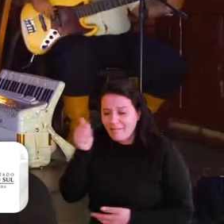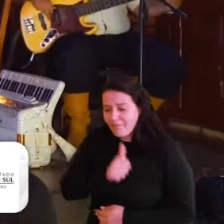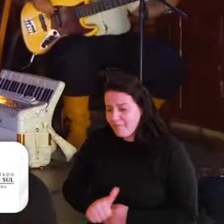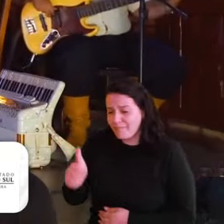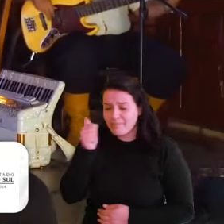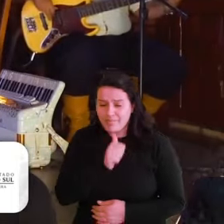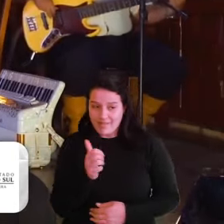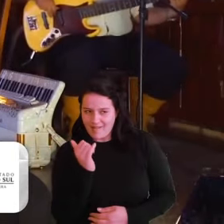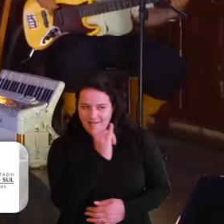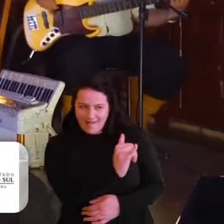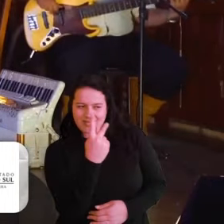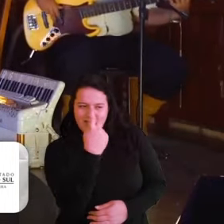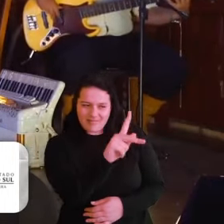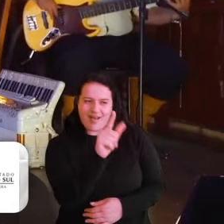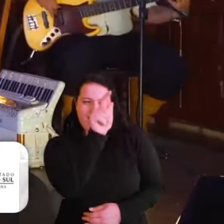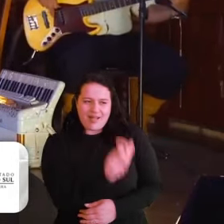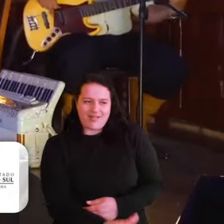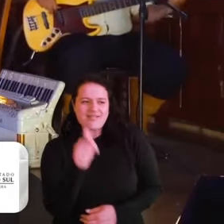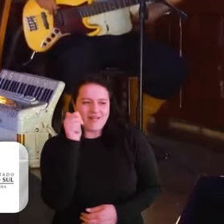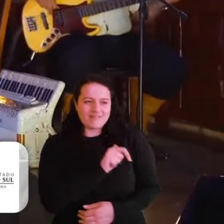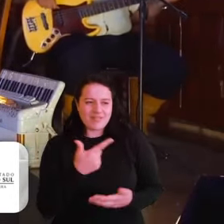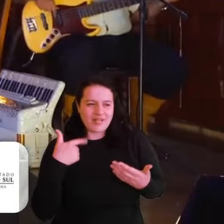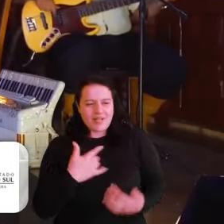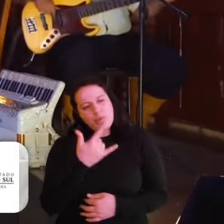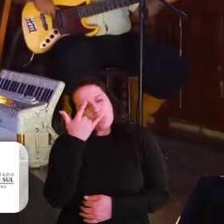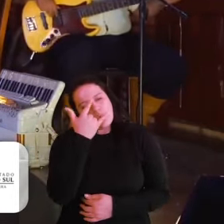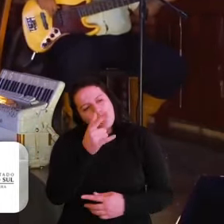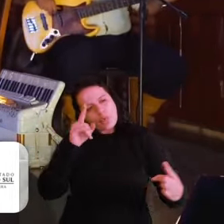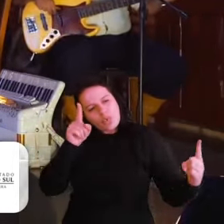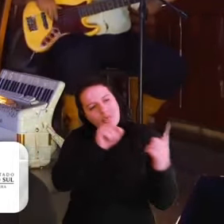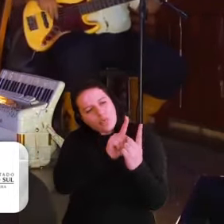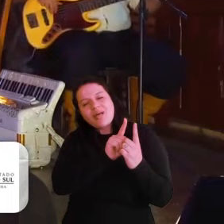Vaneninha, diz pra ela que eu sou dela.